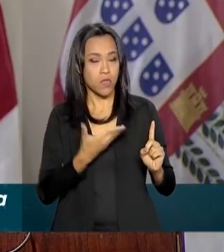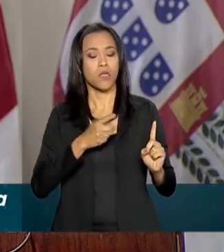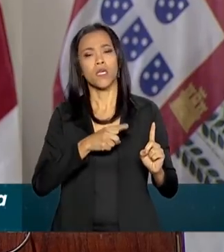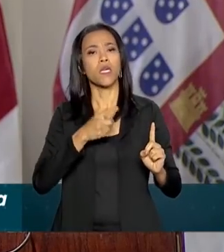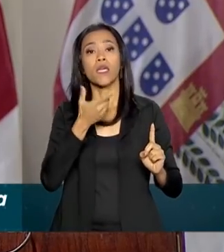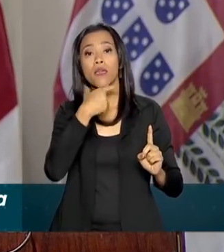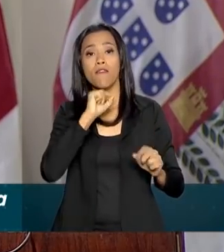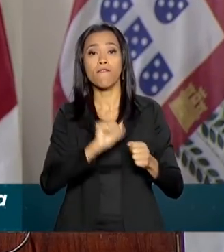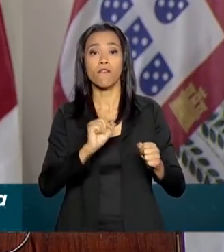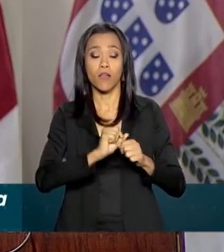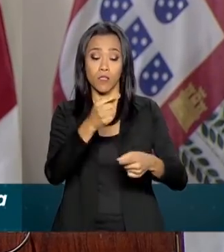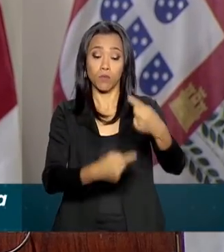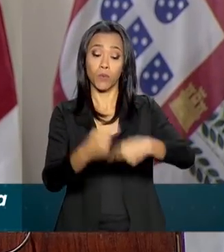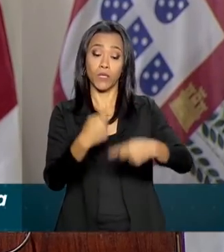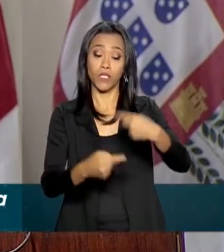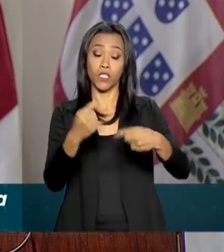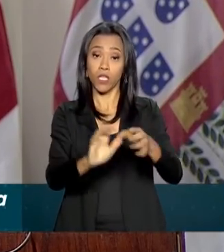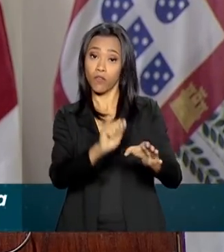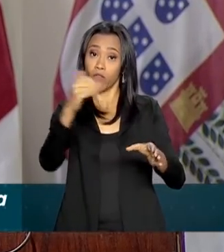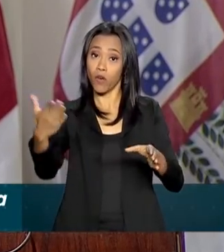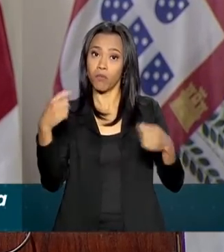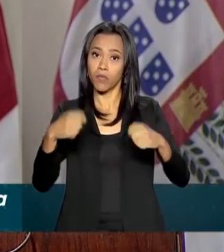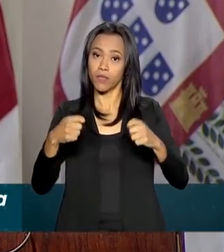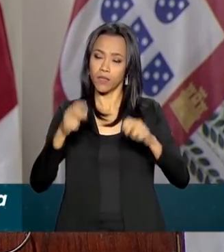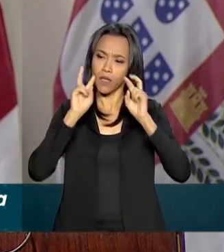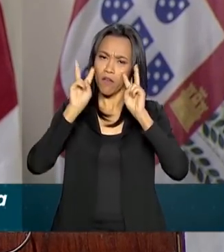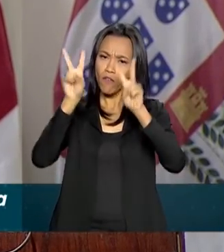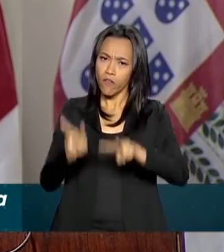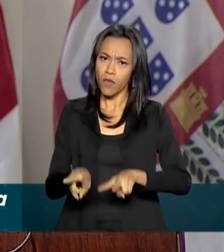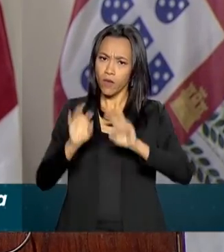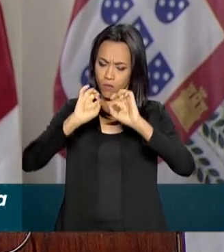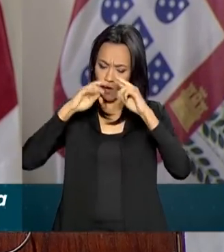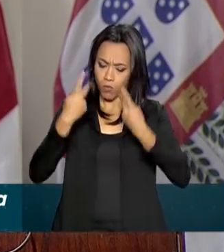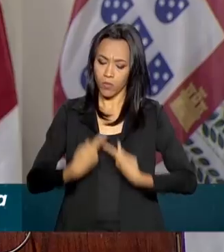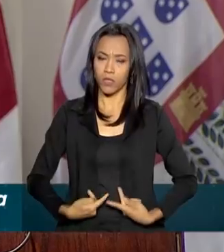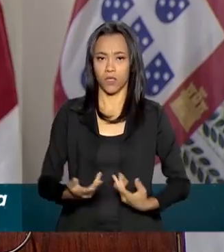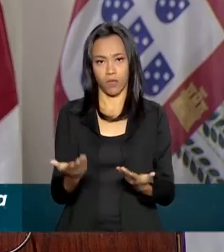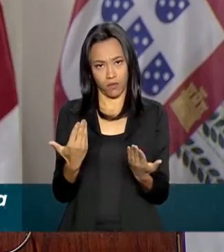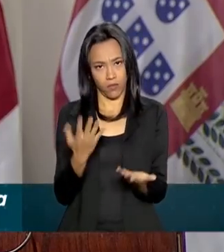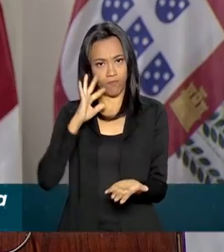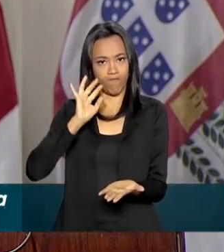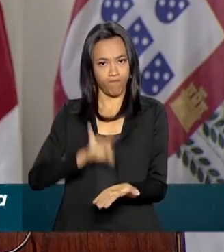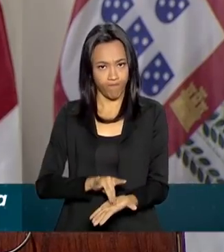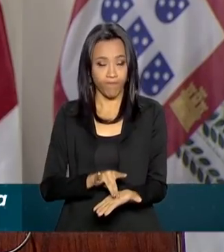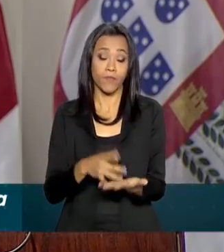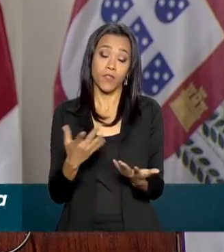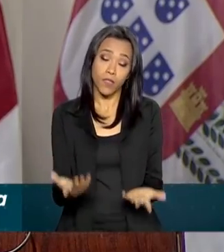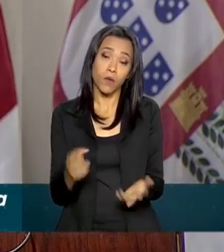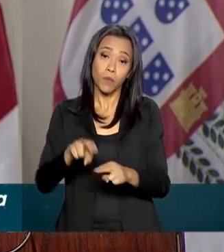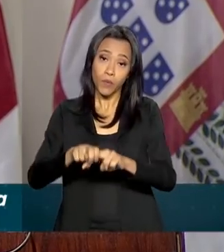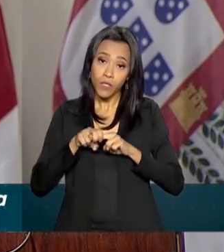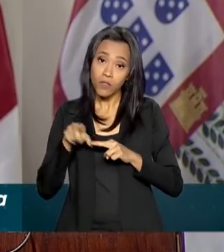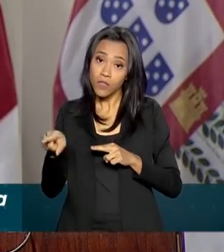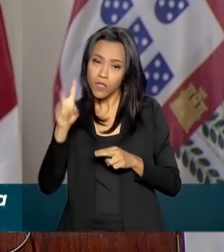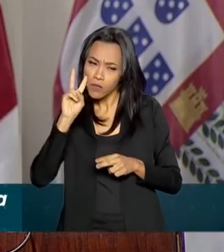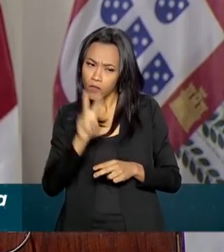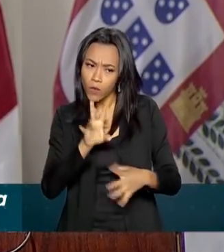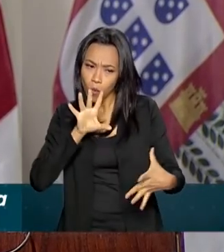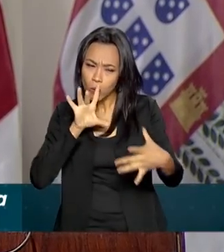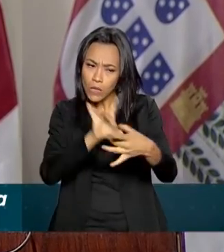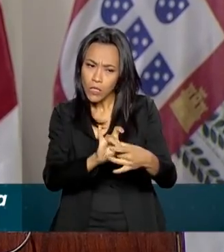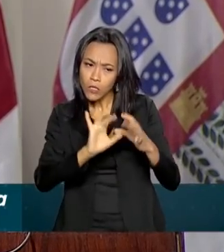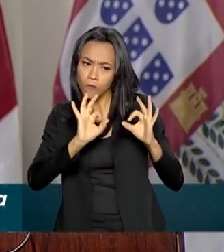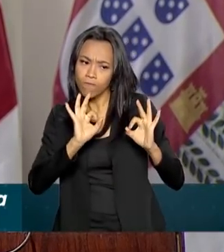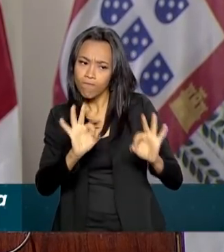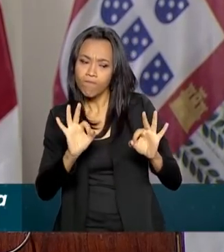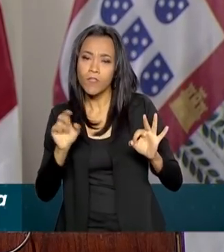olhar o ser humano em sua realidade concreta portanto olhem para a realidade e aceite